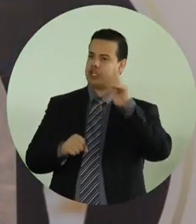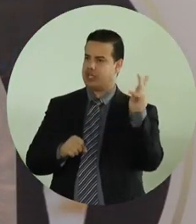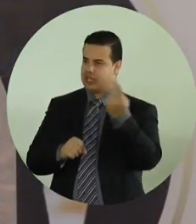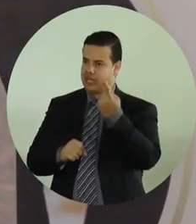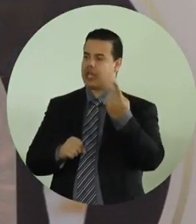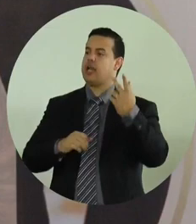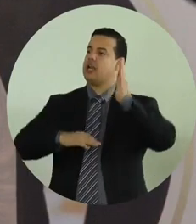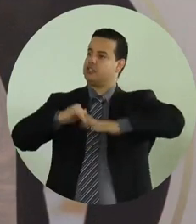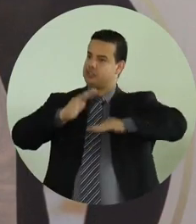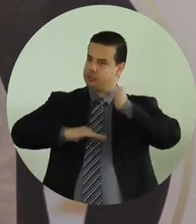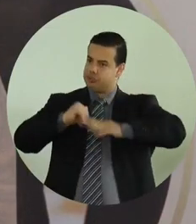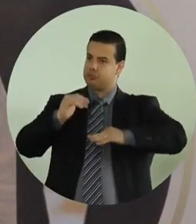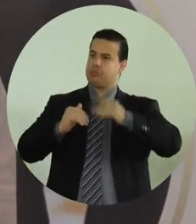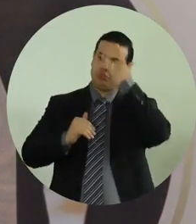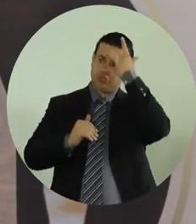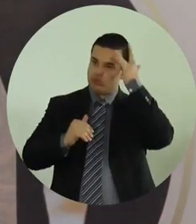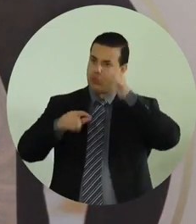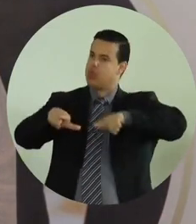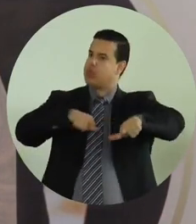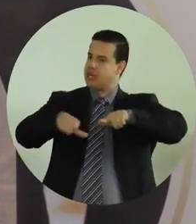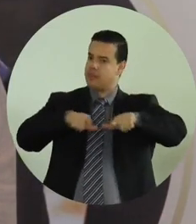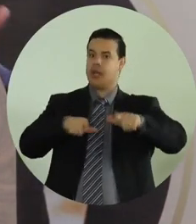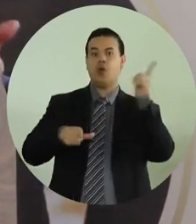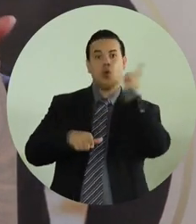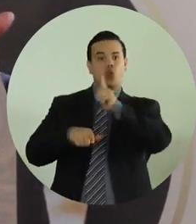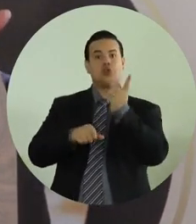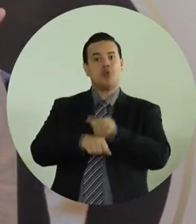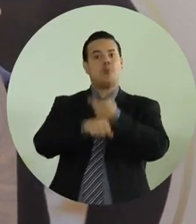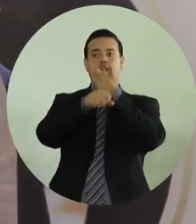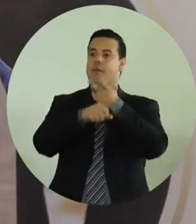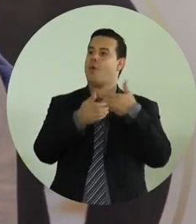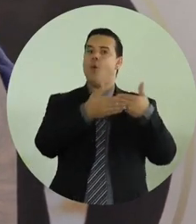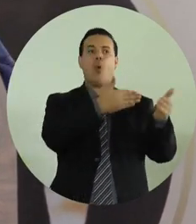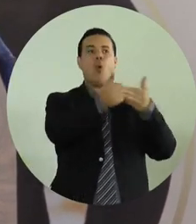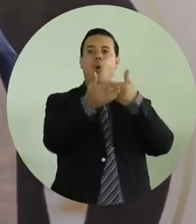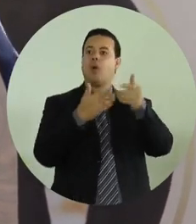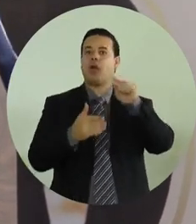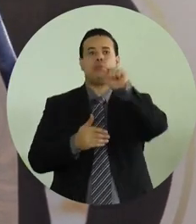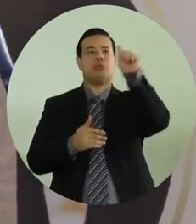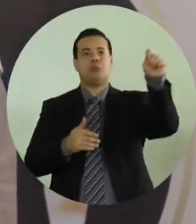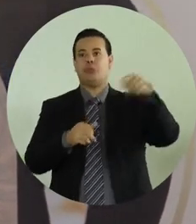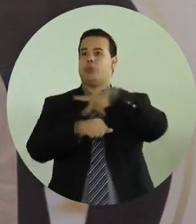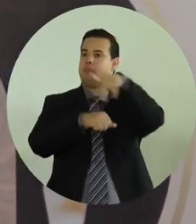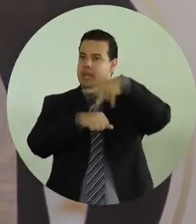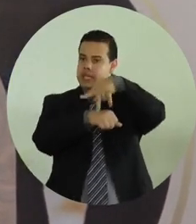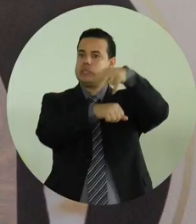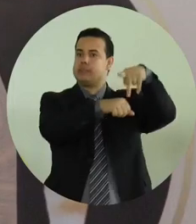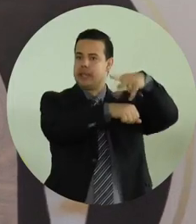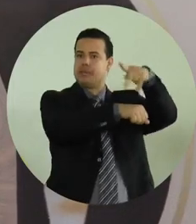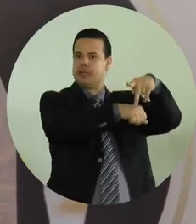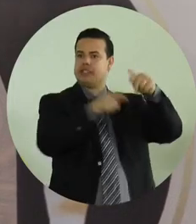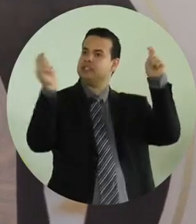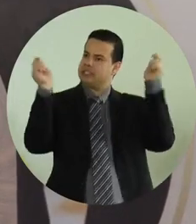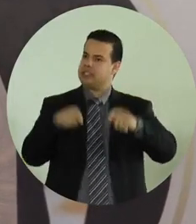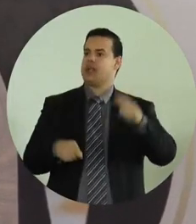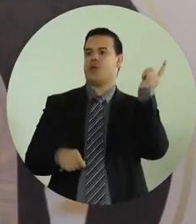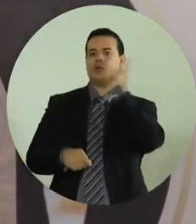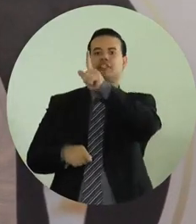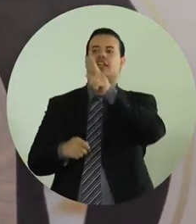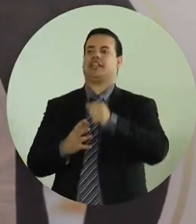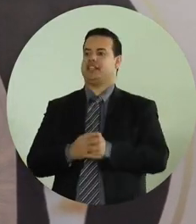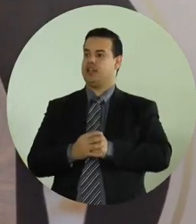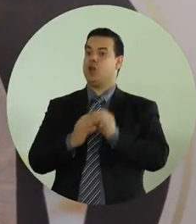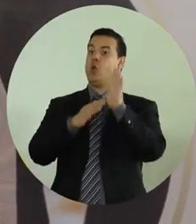mão de obra, consegue fazer um prêmio desse, qualquer país consegue. E todos os empresários que estavam lá, e eram